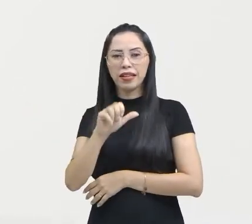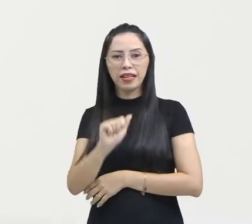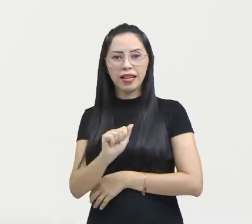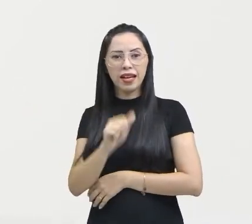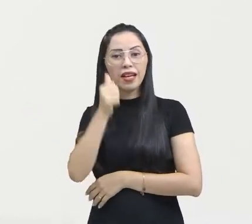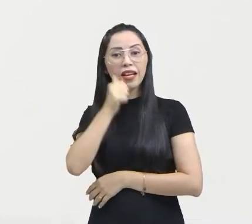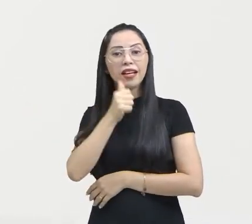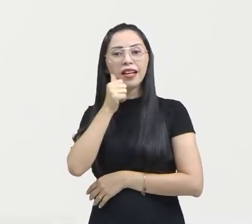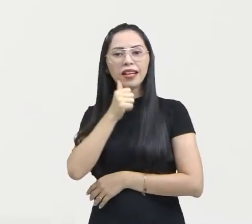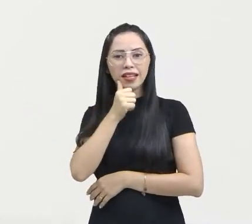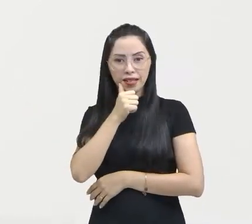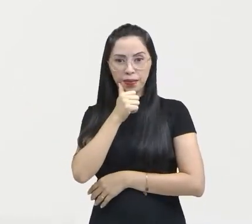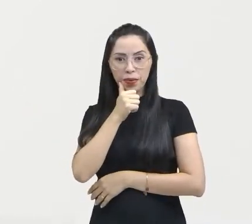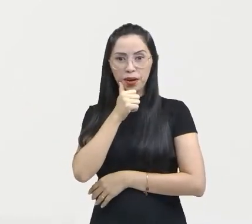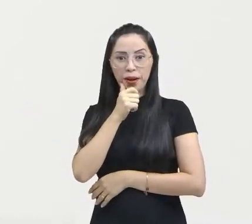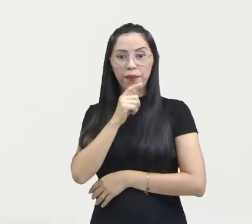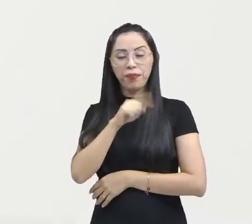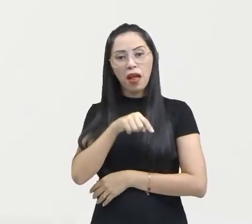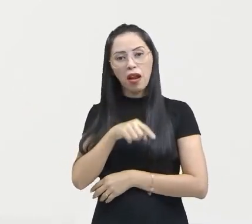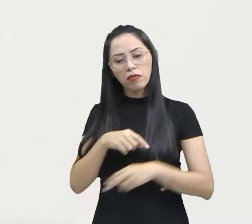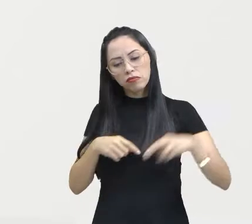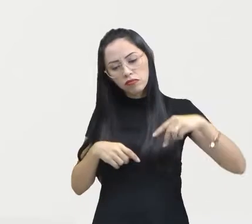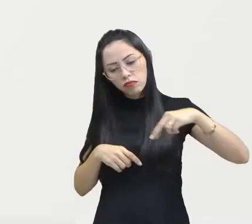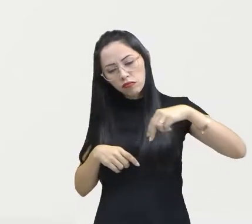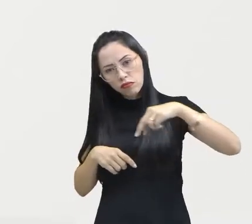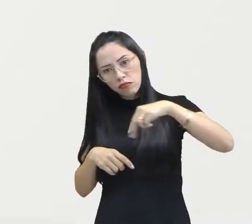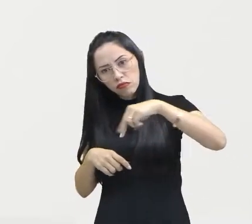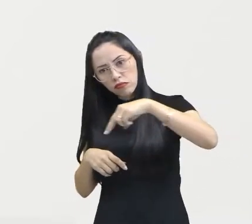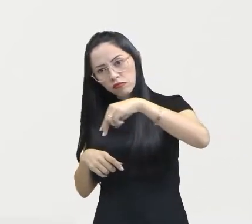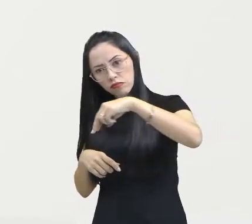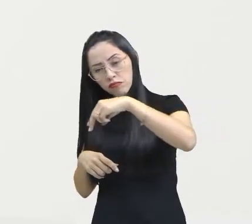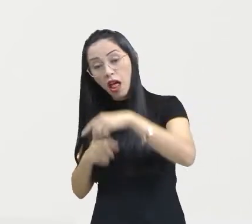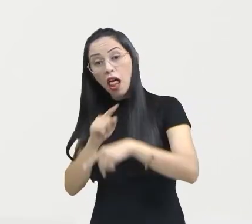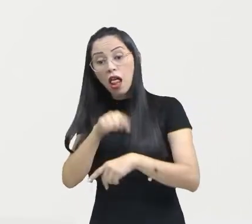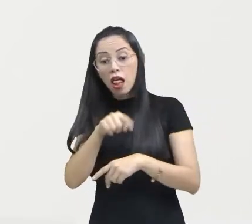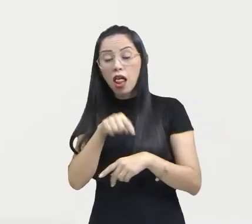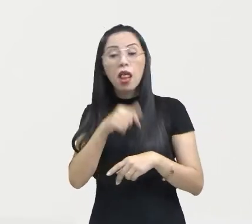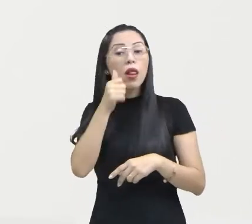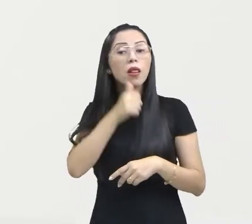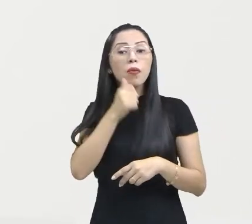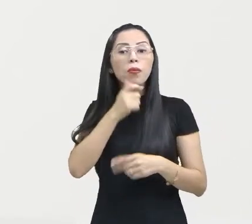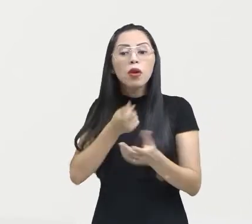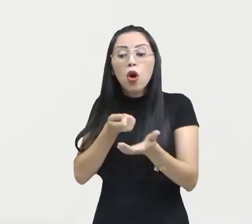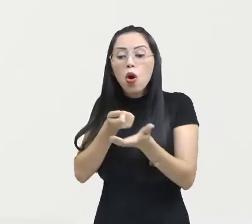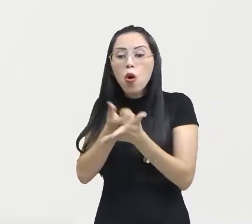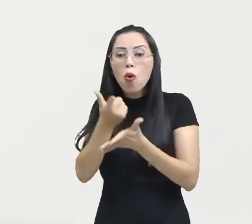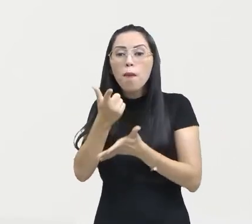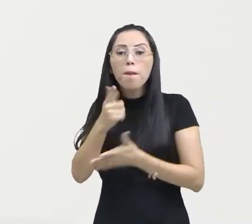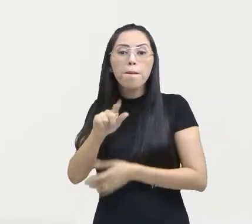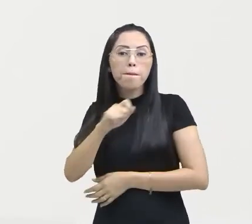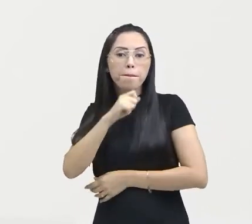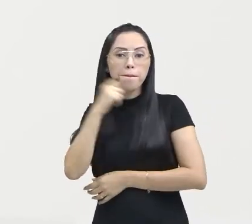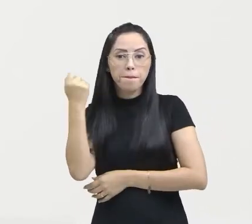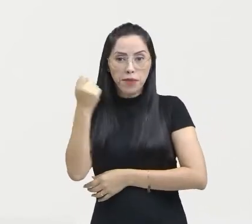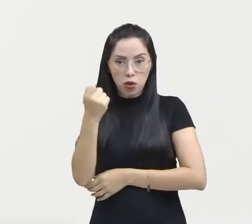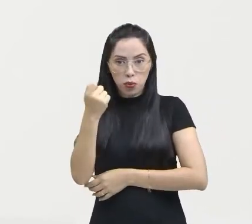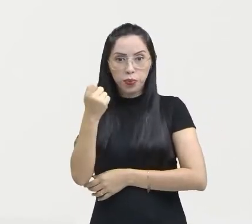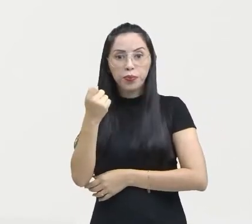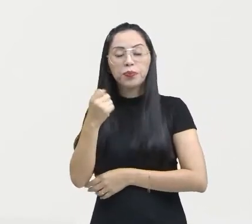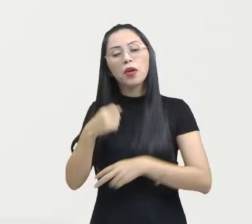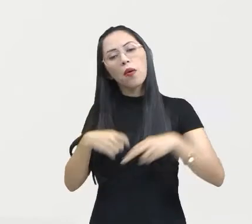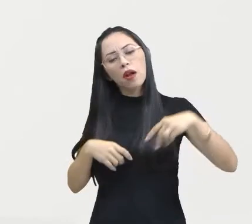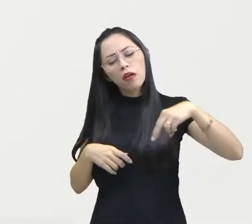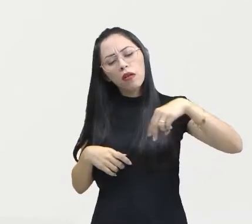tá ok? Bom, esse trajeto entre a Maria e a padaria demorou 2